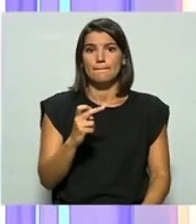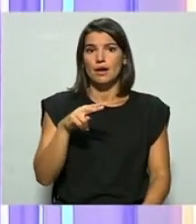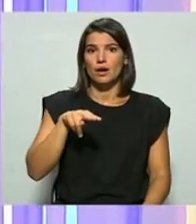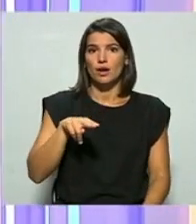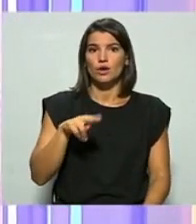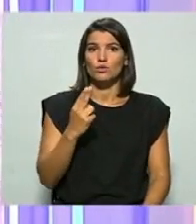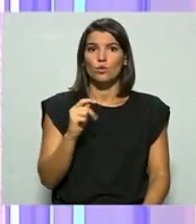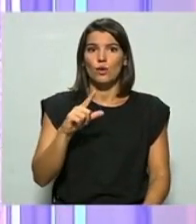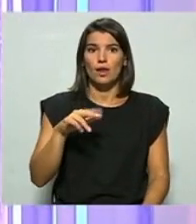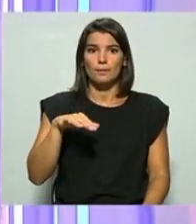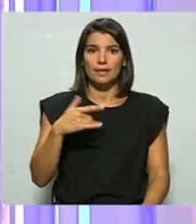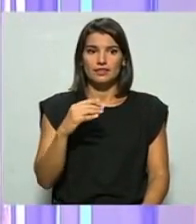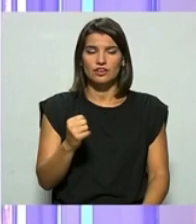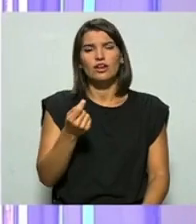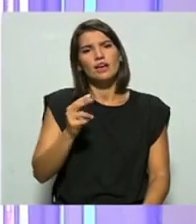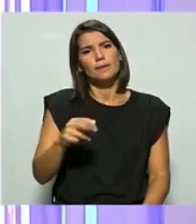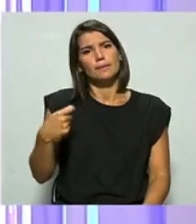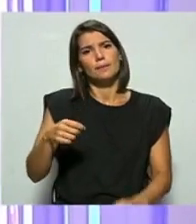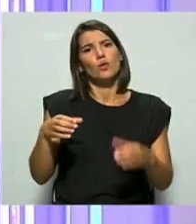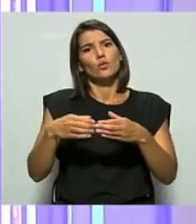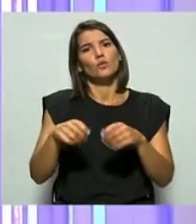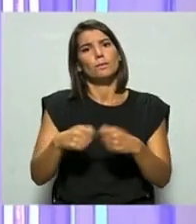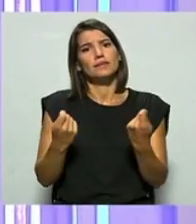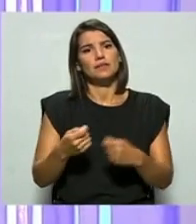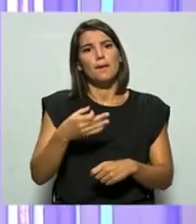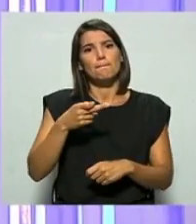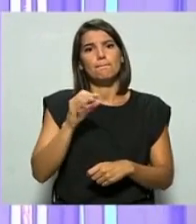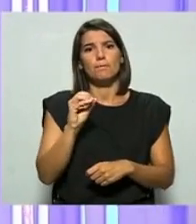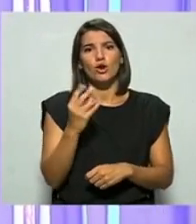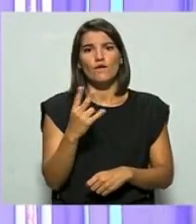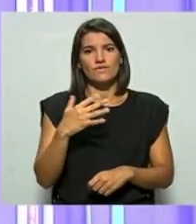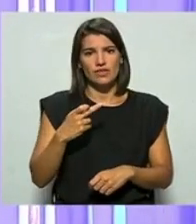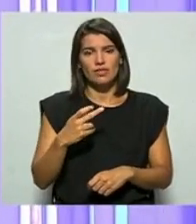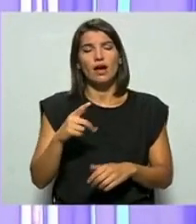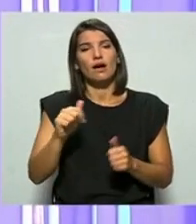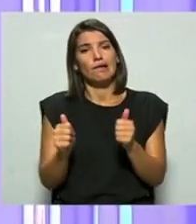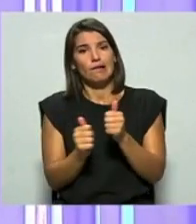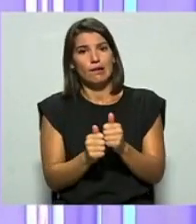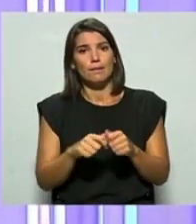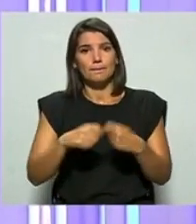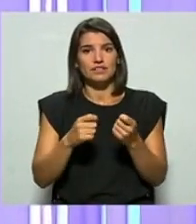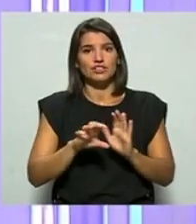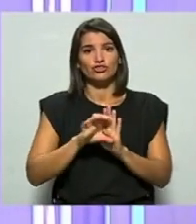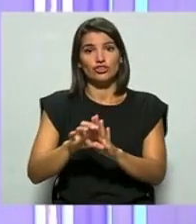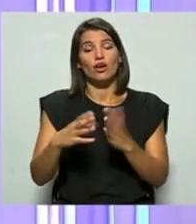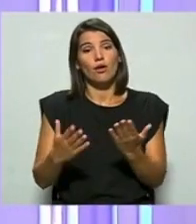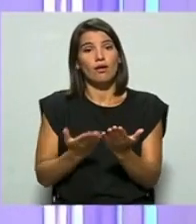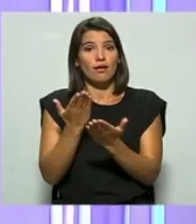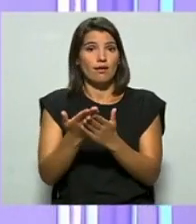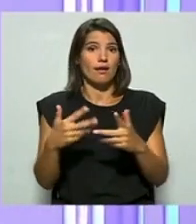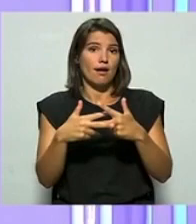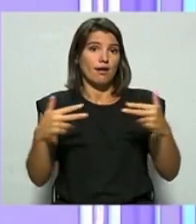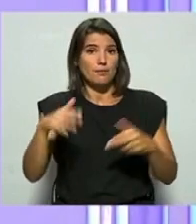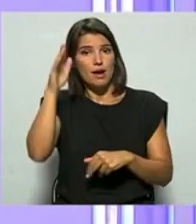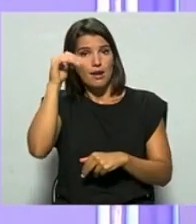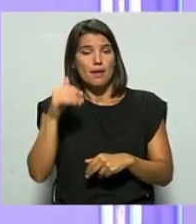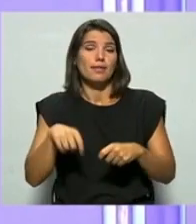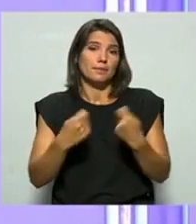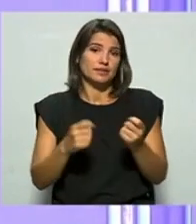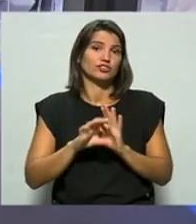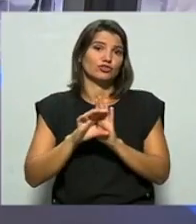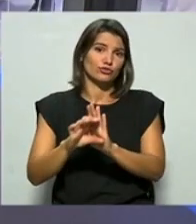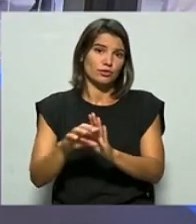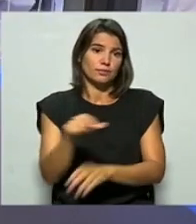Matias às presidente do partido provida de assessor parlamentar do chega e agora candidato à Câmara de Almada por este partido